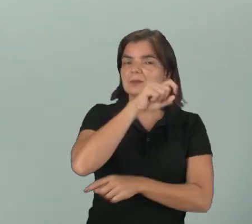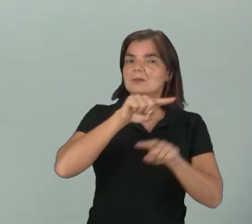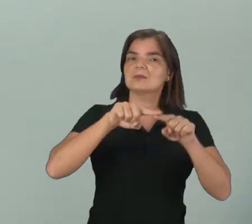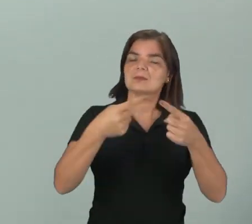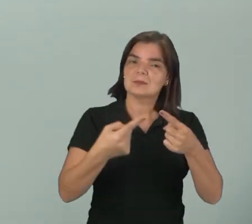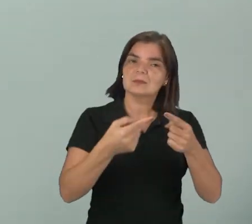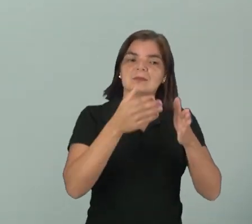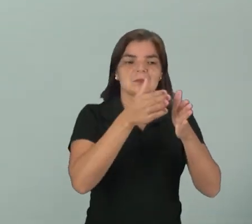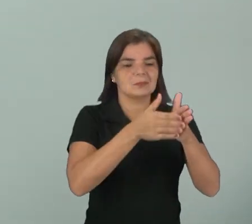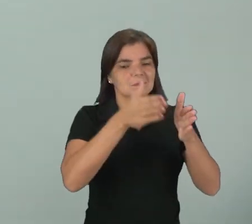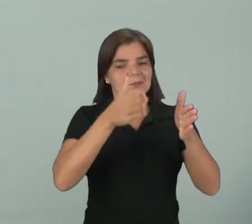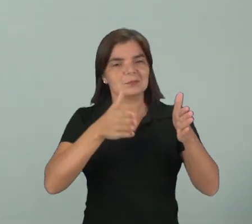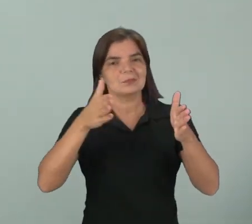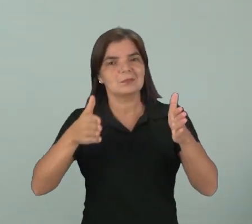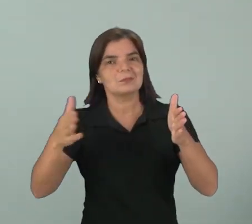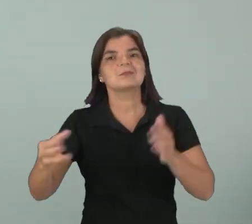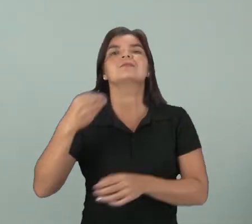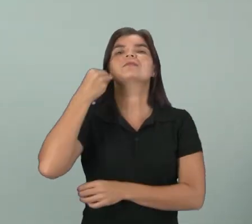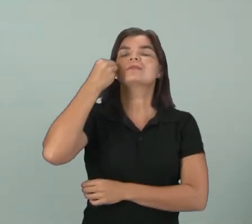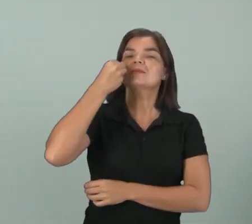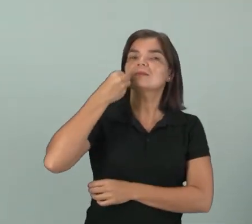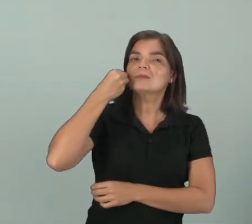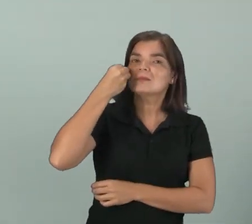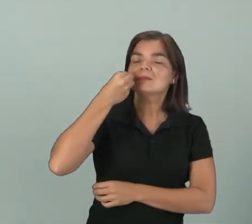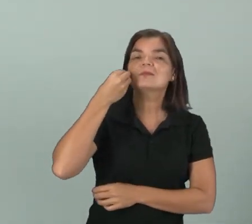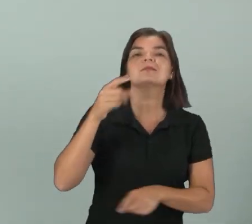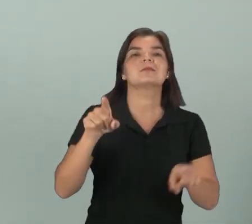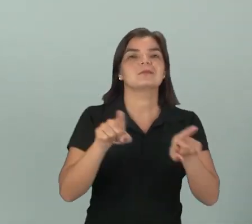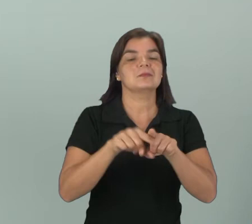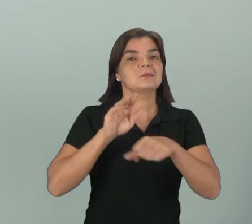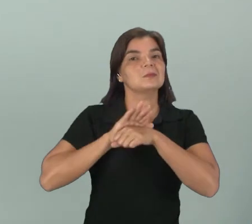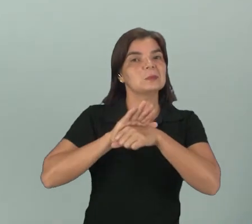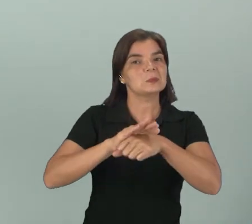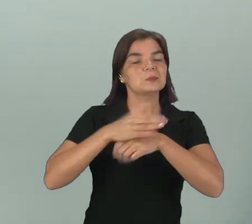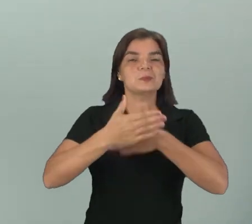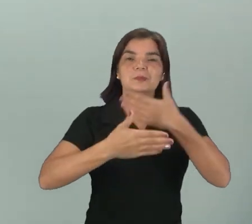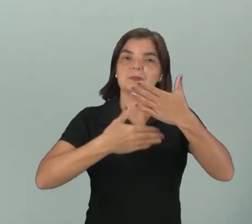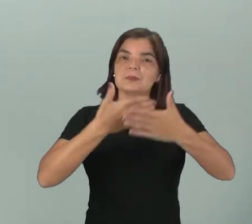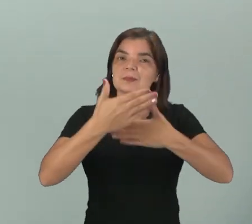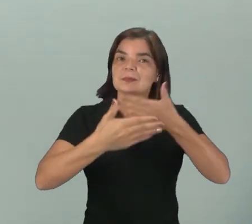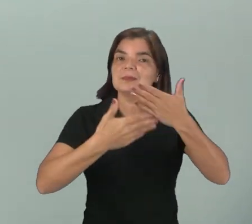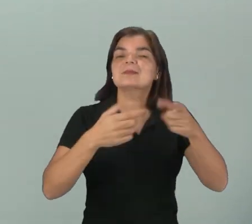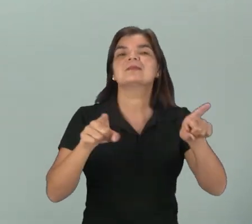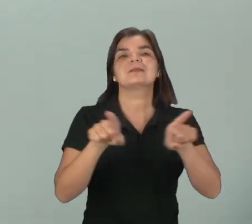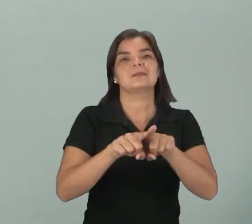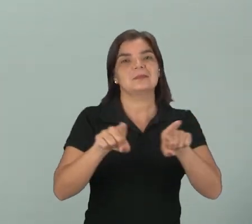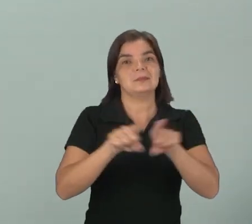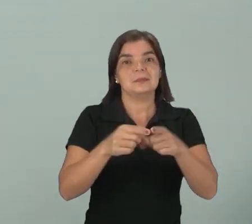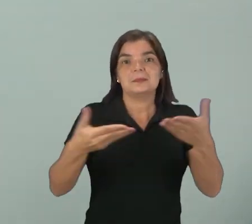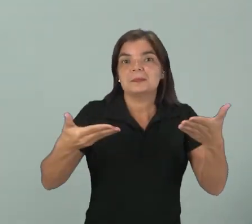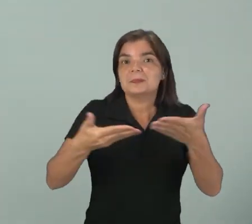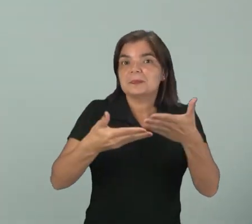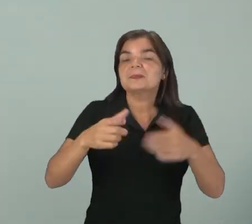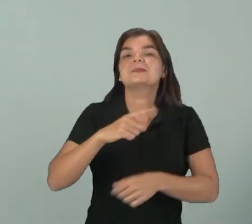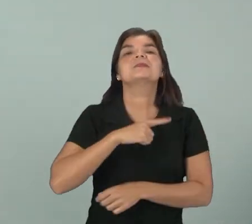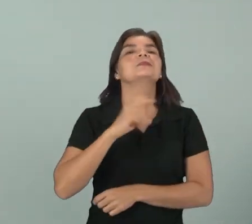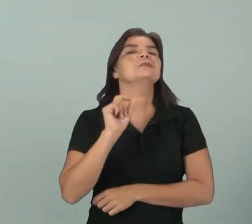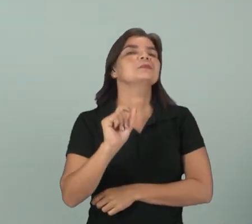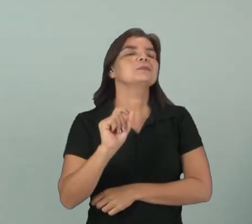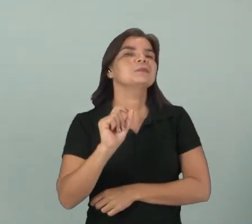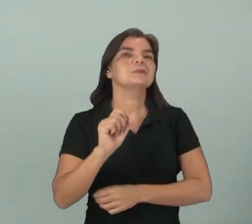foram necessários vários experimentos que auxiliaram nesse processo de evolução. E aí hoje nós